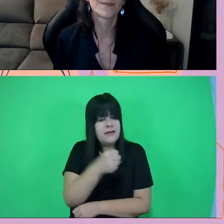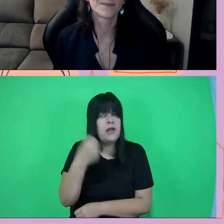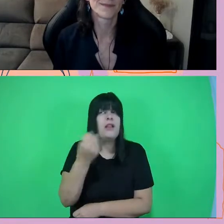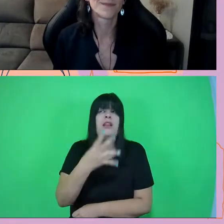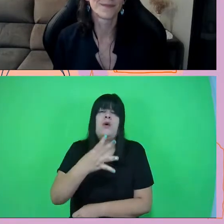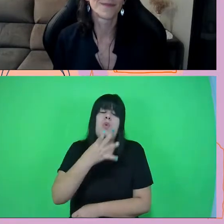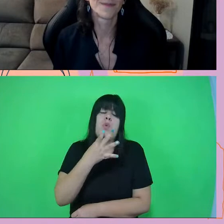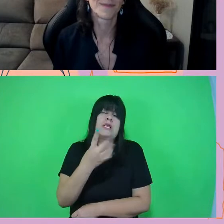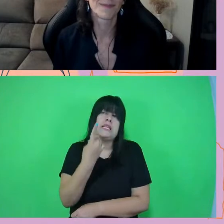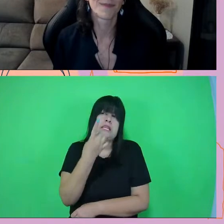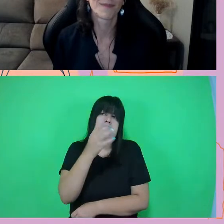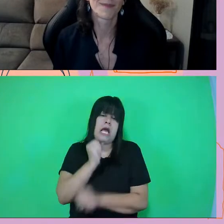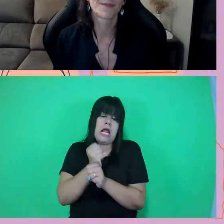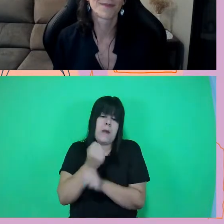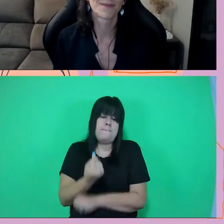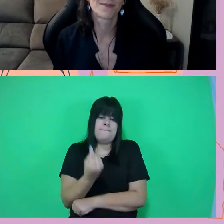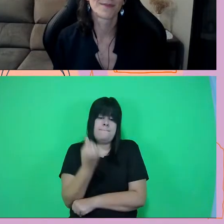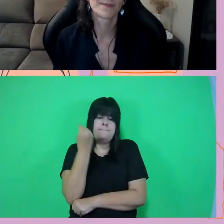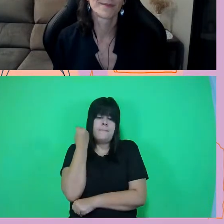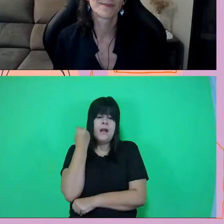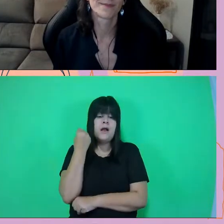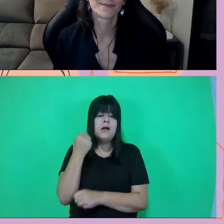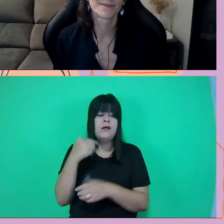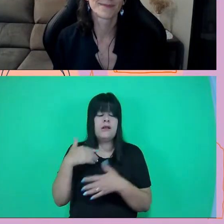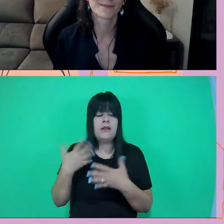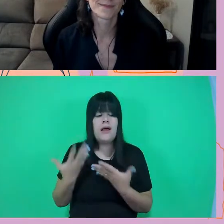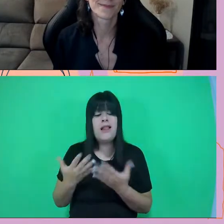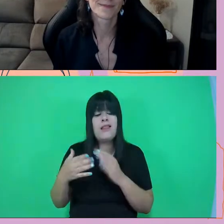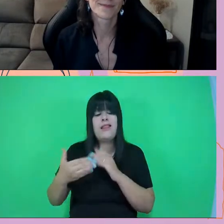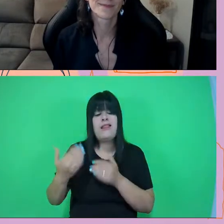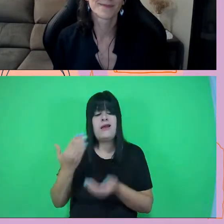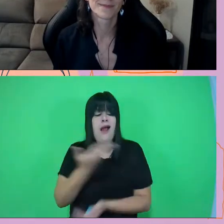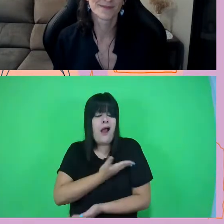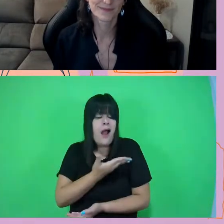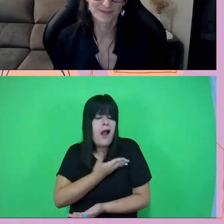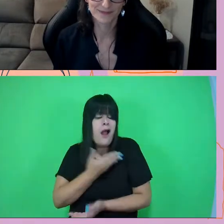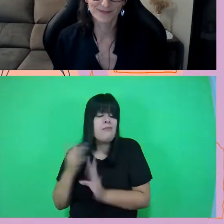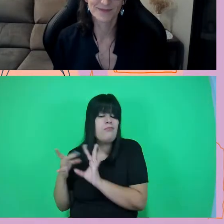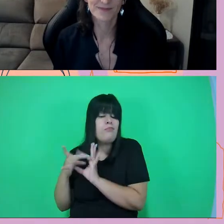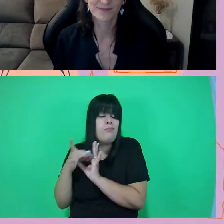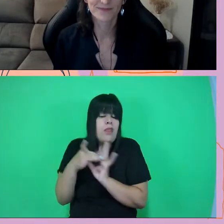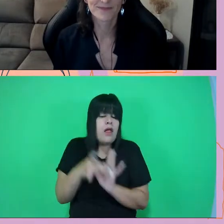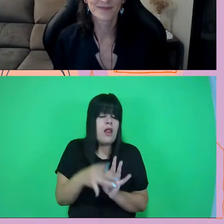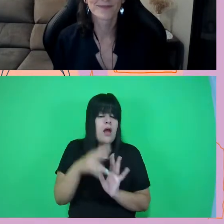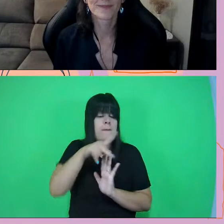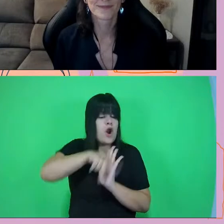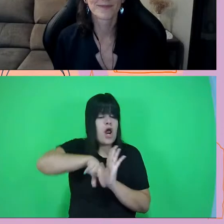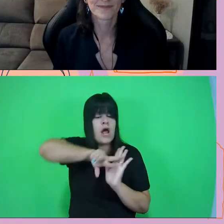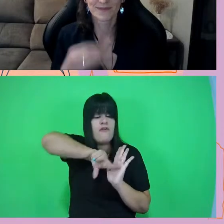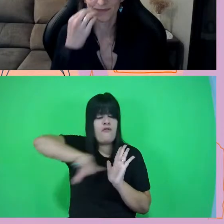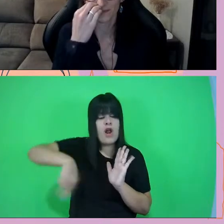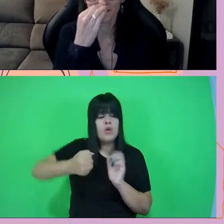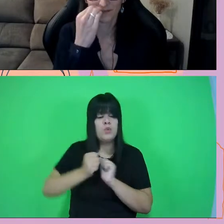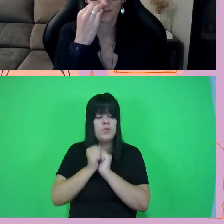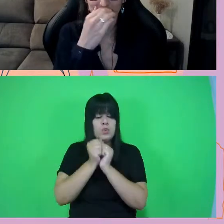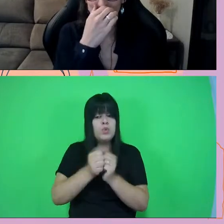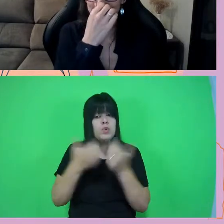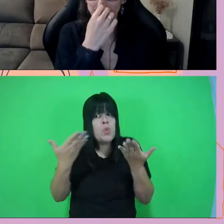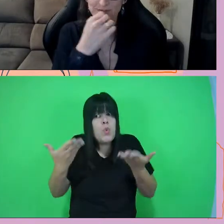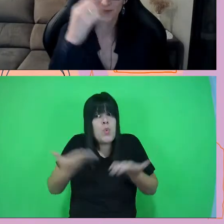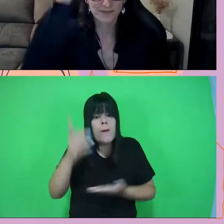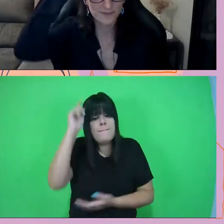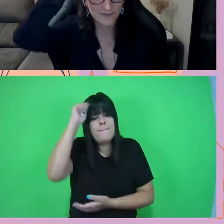conheceu há 10 anos atrás, criou uma amizade, a gente já fez vários projetos juntos, e hoje, no Pretas